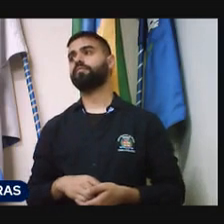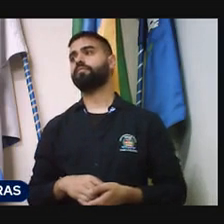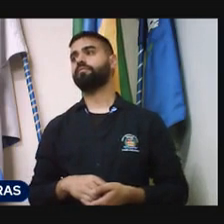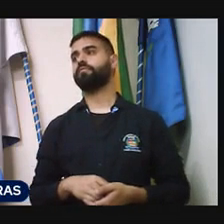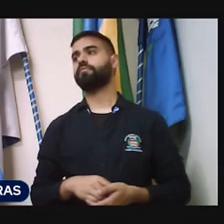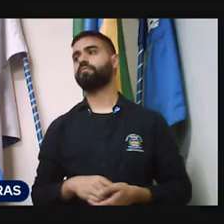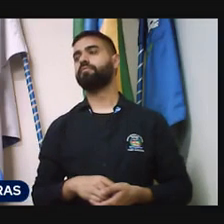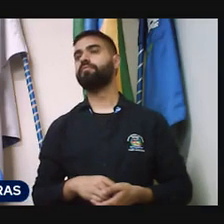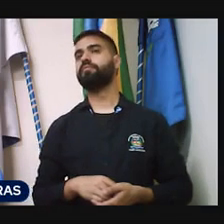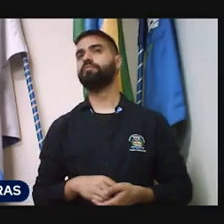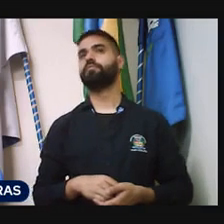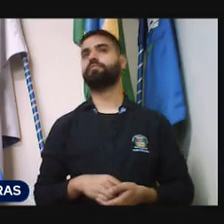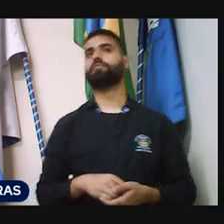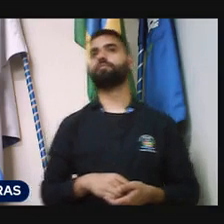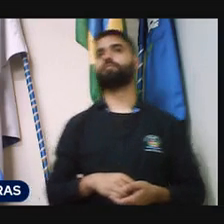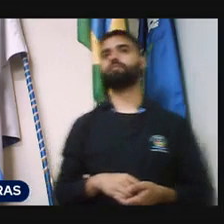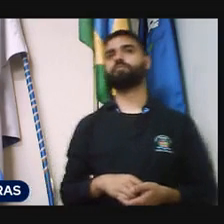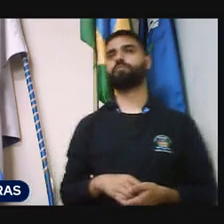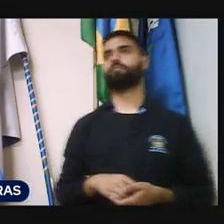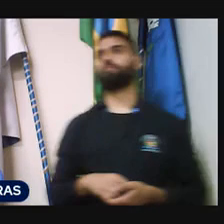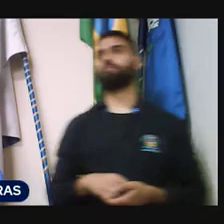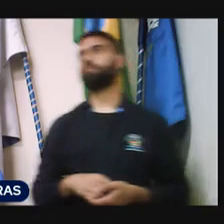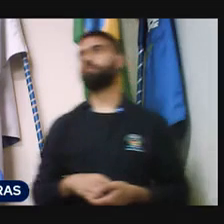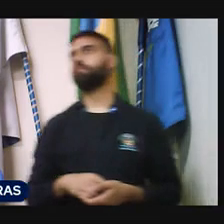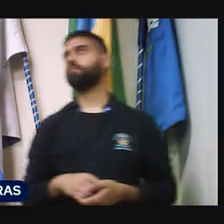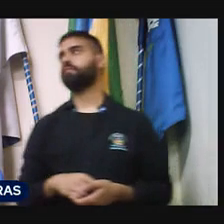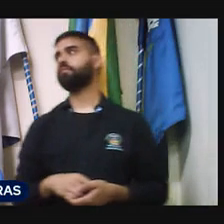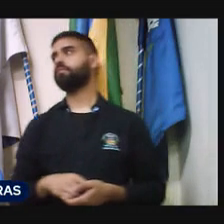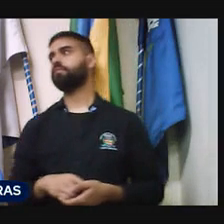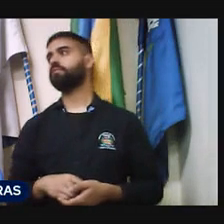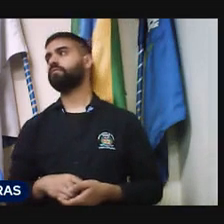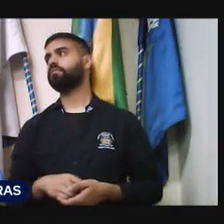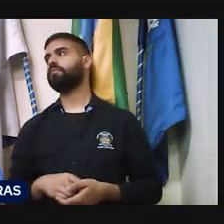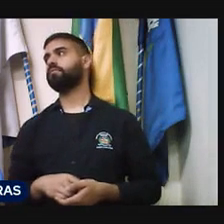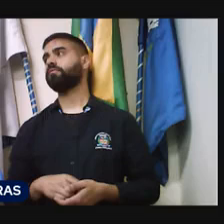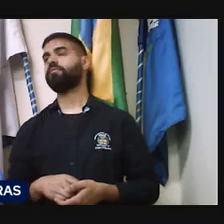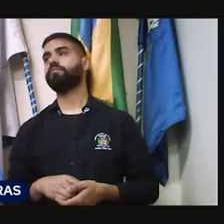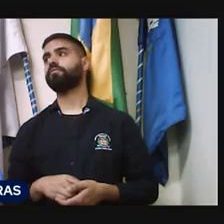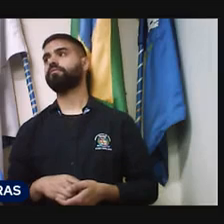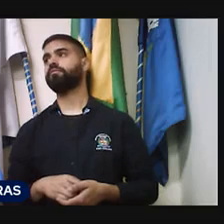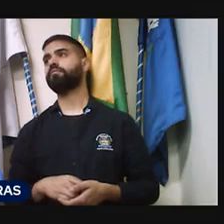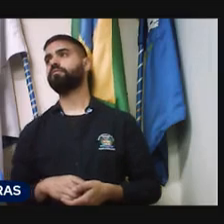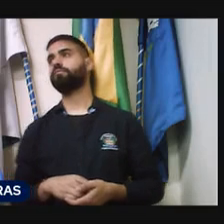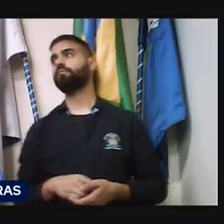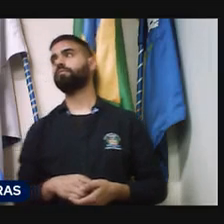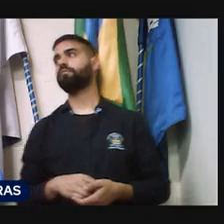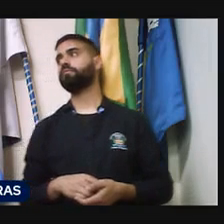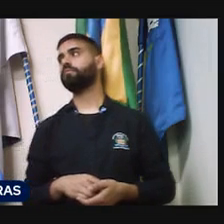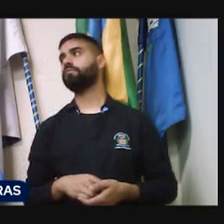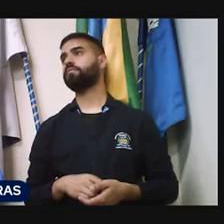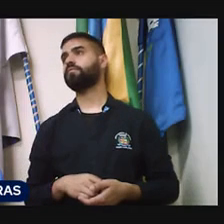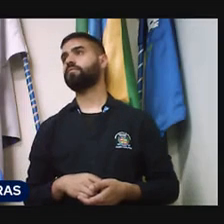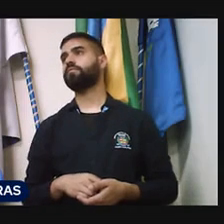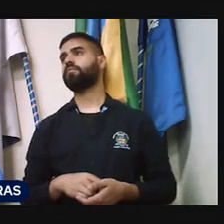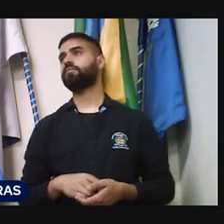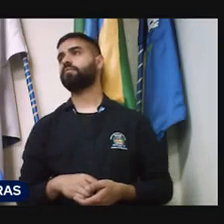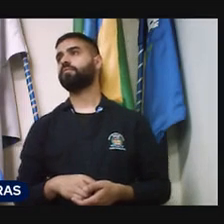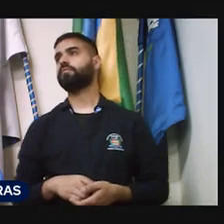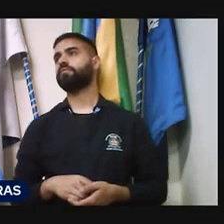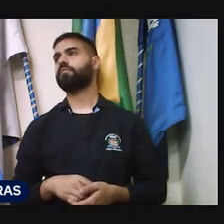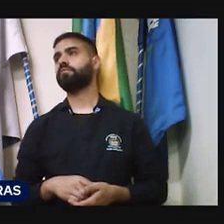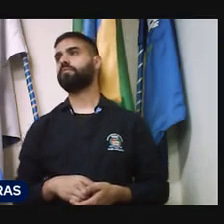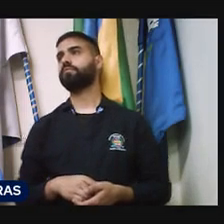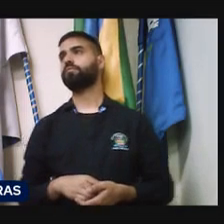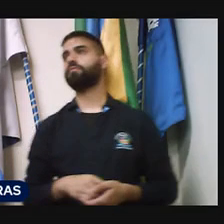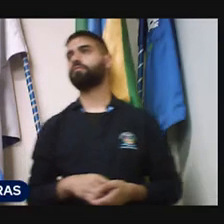já os dois concordam e Marias combustão do vereador David assinou autorizou e o vereador salsinha assine